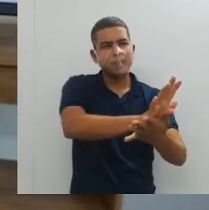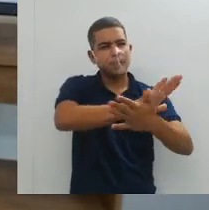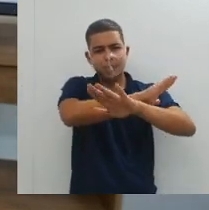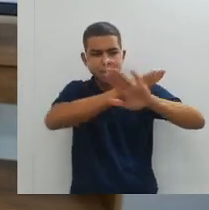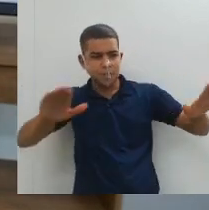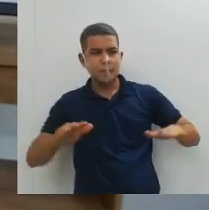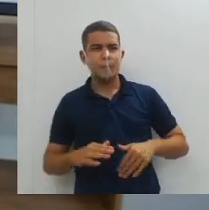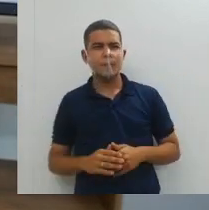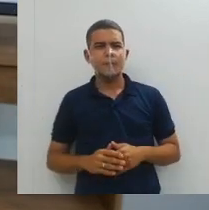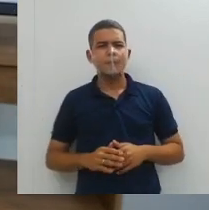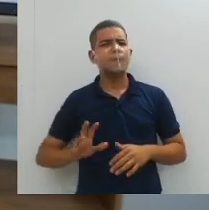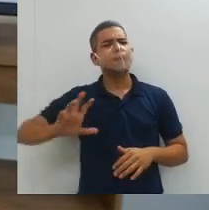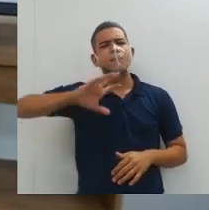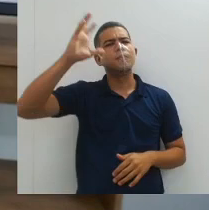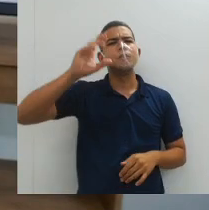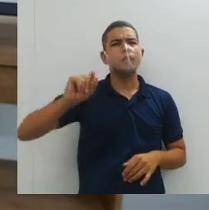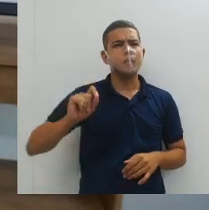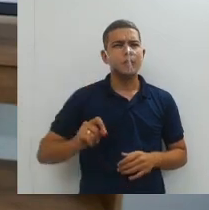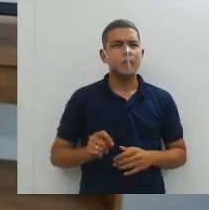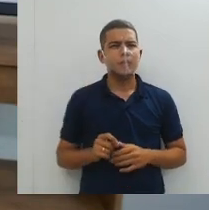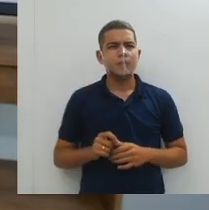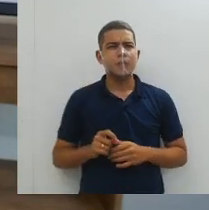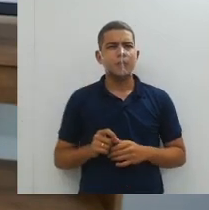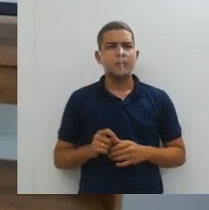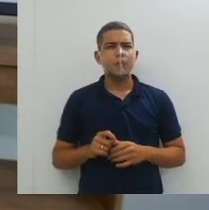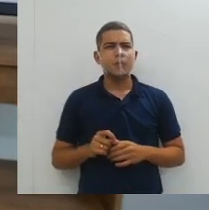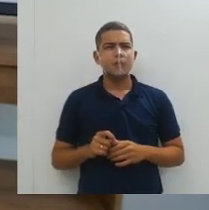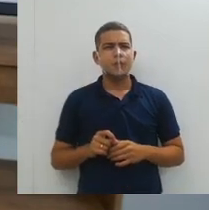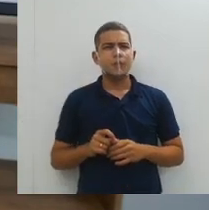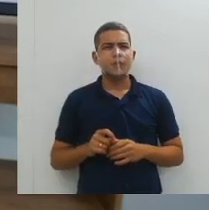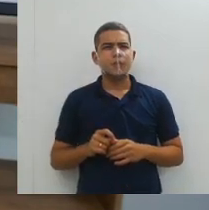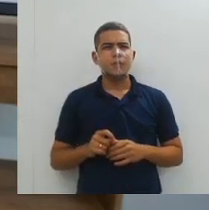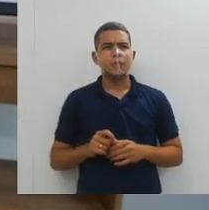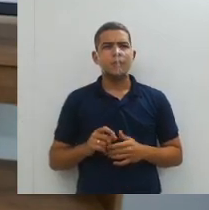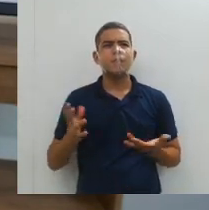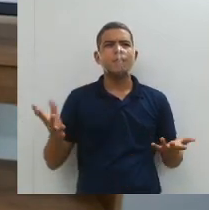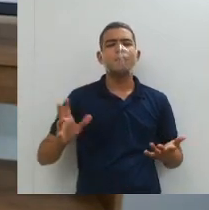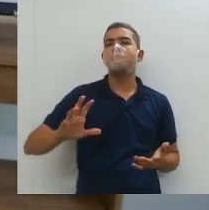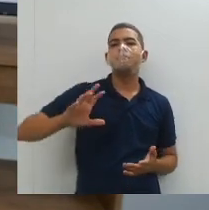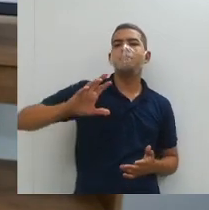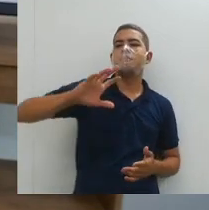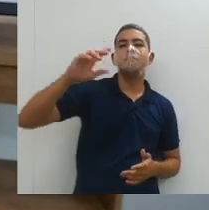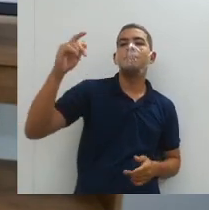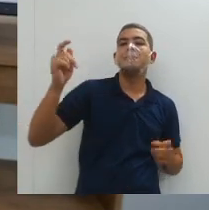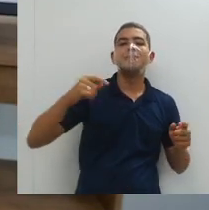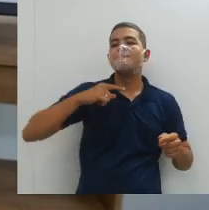eliminado. Aí o que acontece? Onde não for possível,